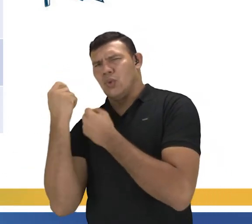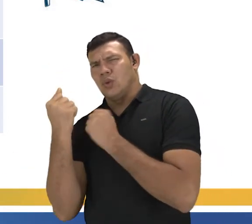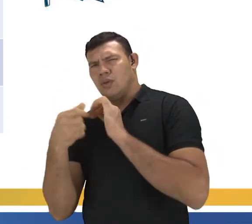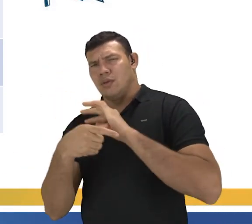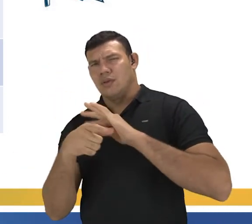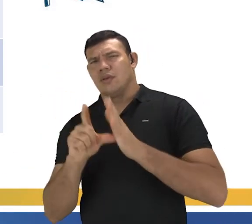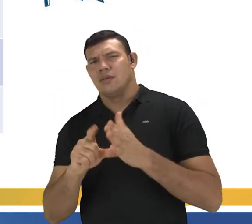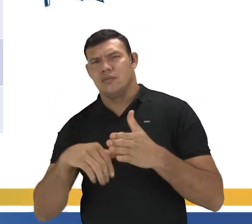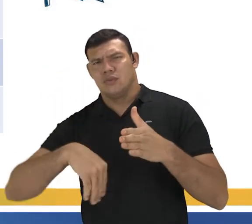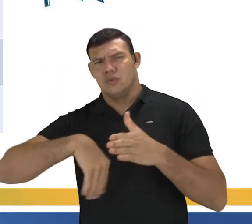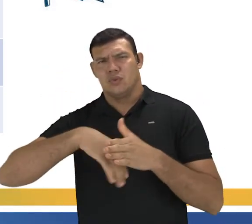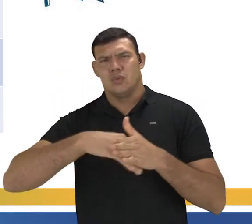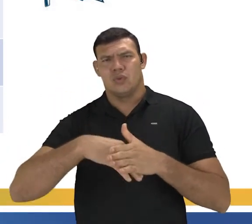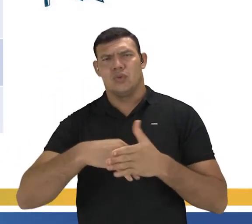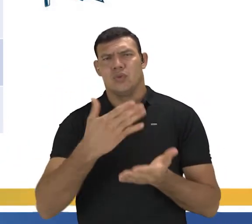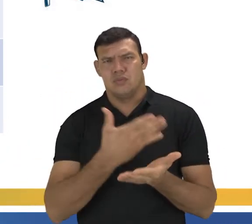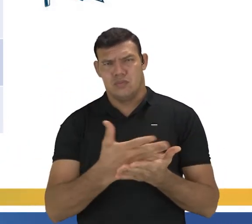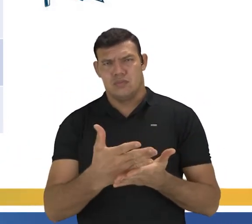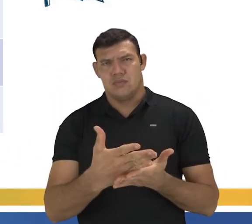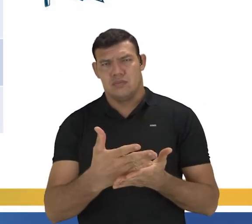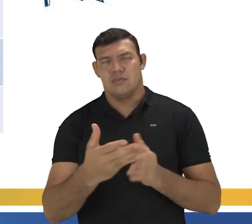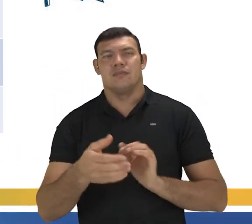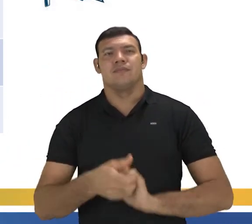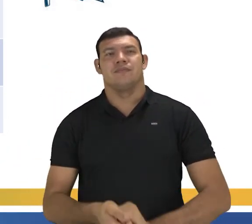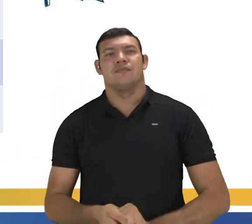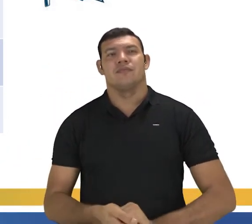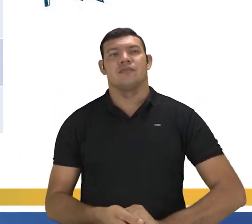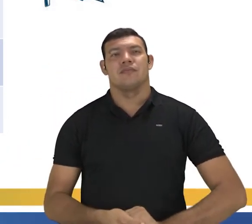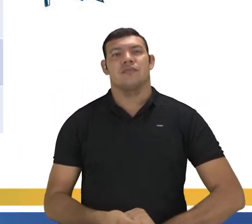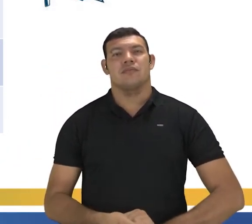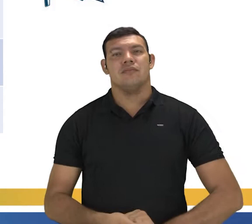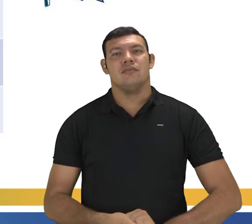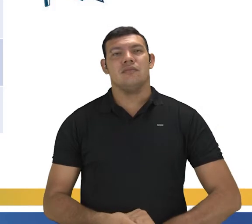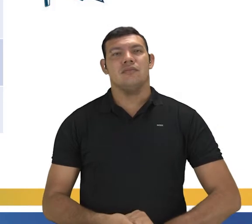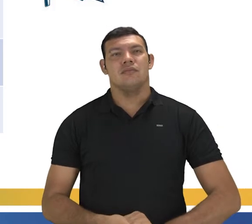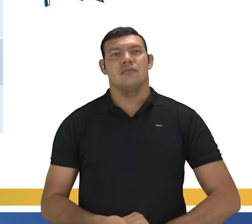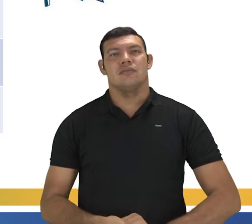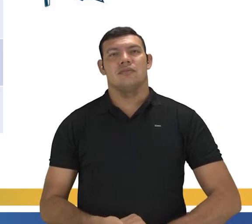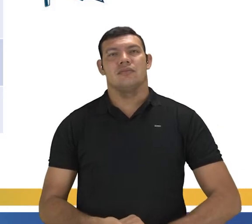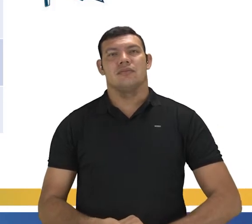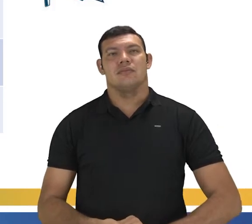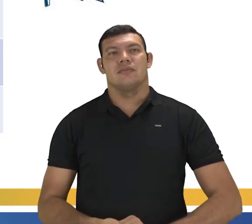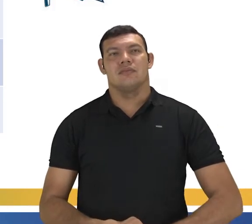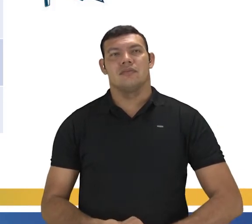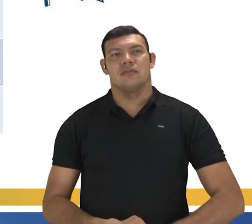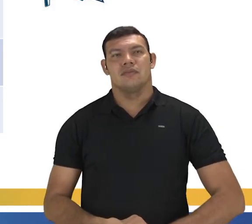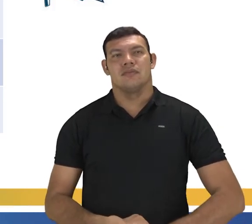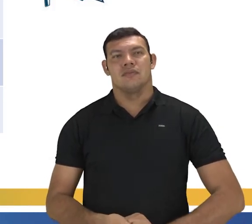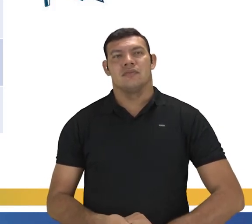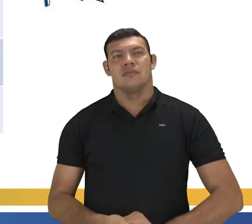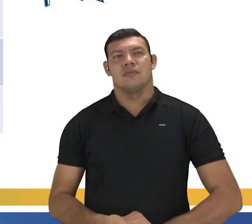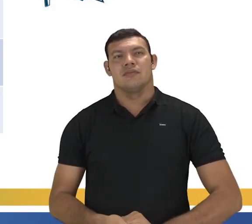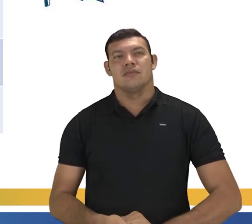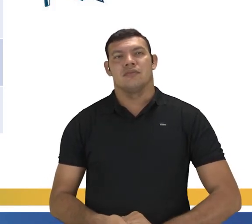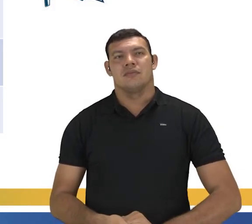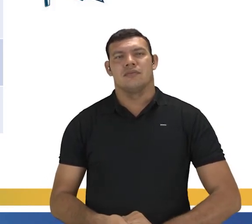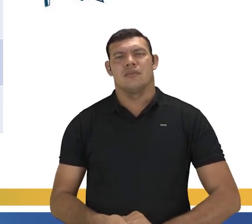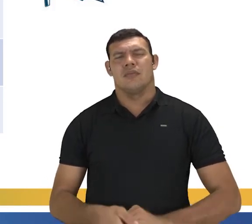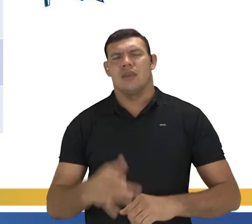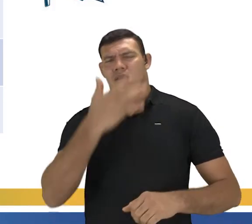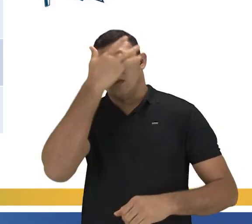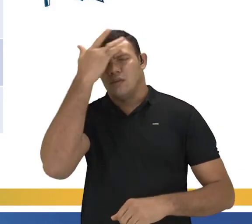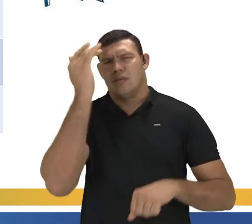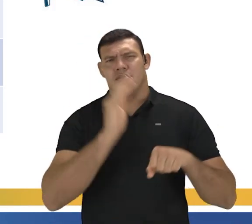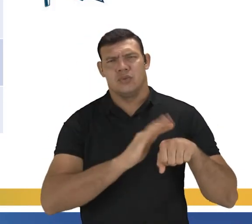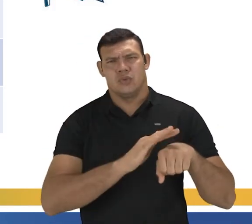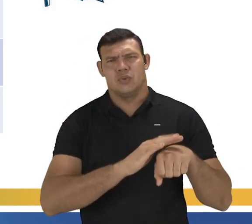segundo exemplo rápido pensions late de fora data queimem o paciente tinha